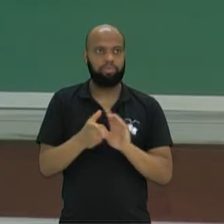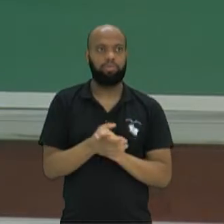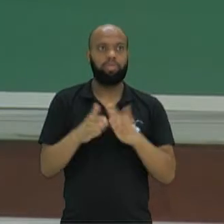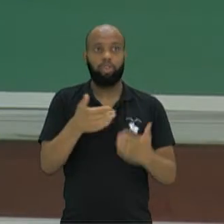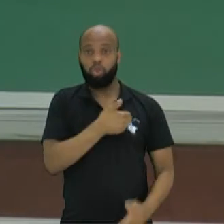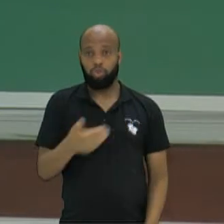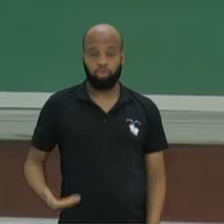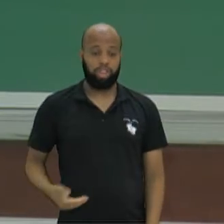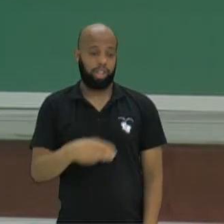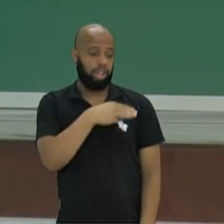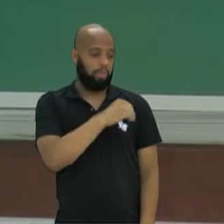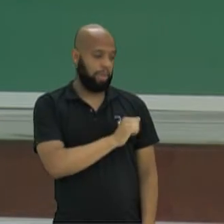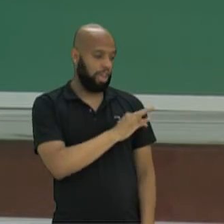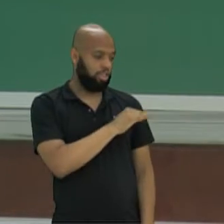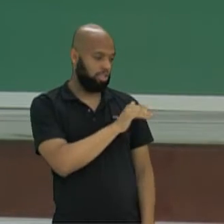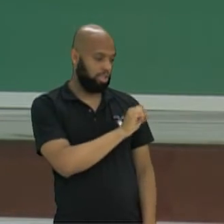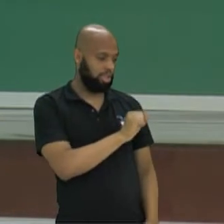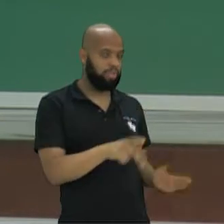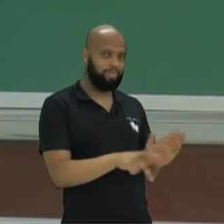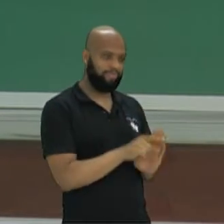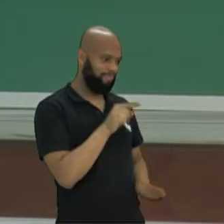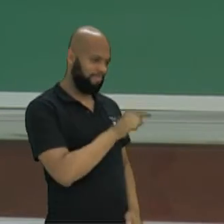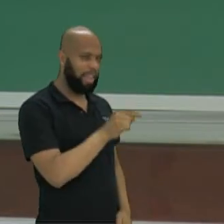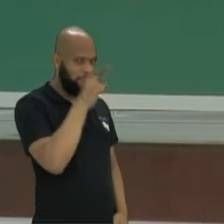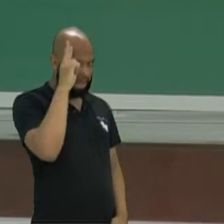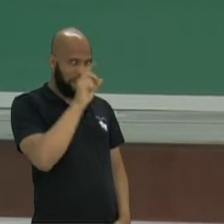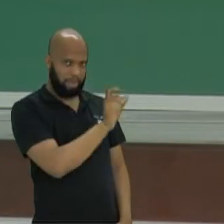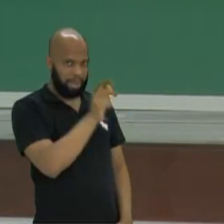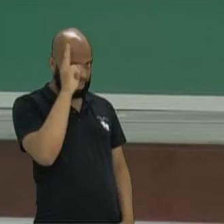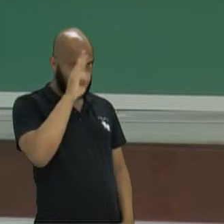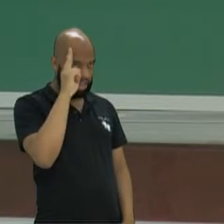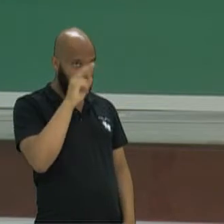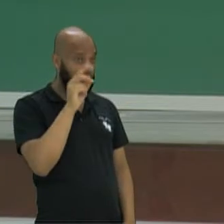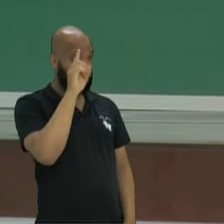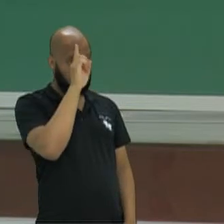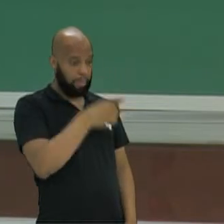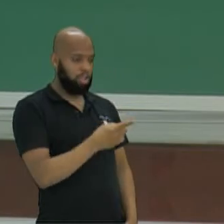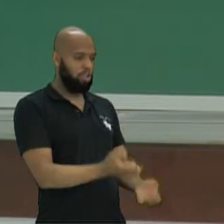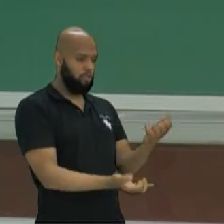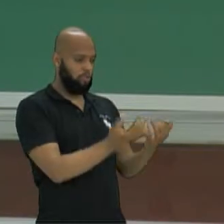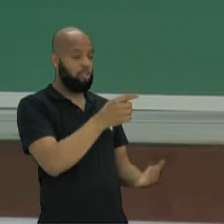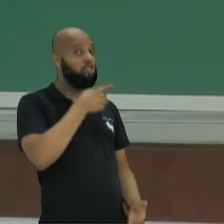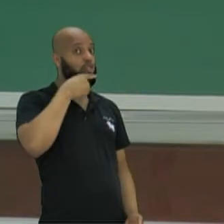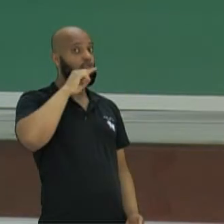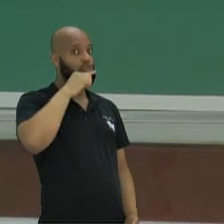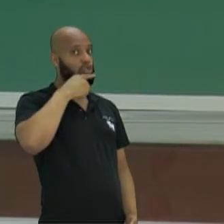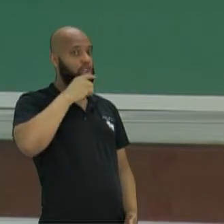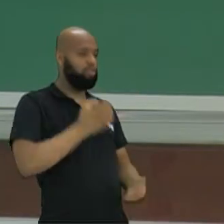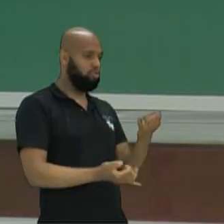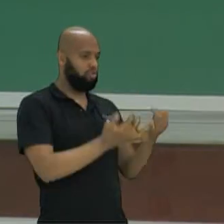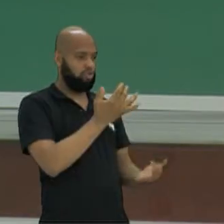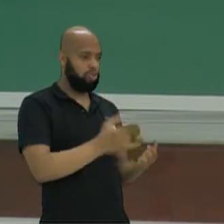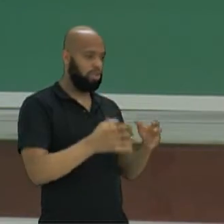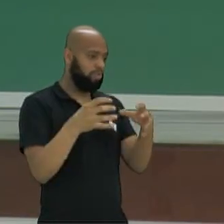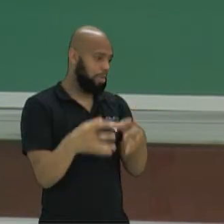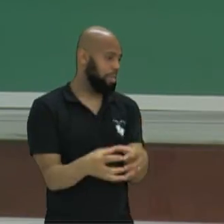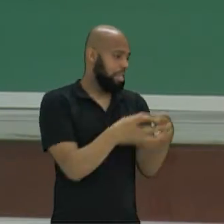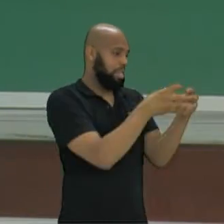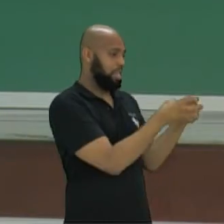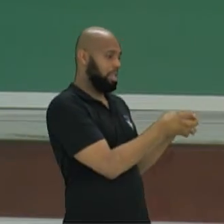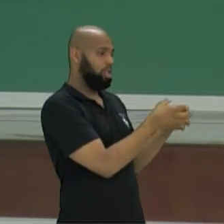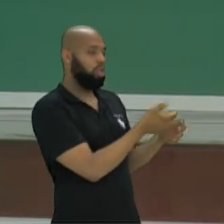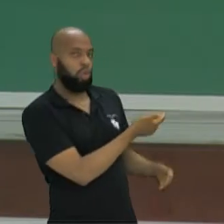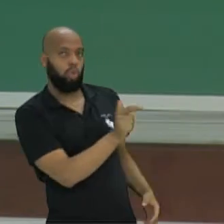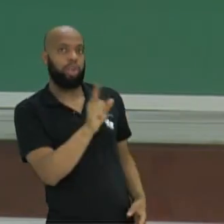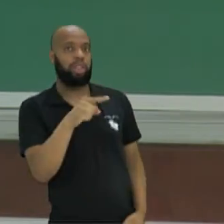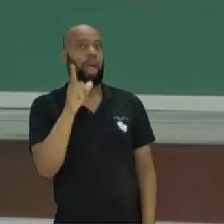governador Matias, que estava lá naquele Arraial do Bom Jesus, ele manda incendiar os canaviais e se retira com seus seguidores para outra região mais distante, para